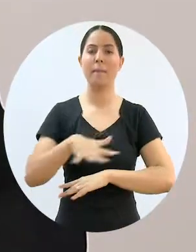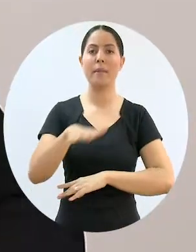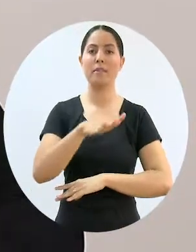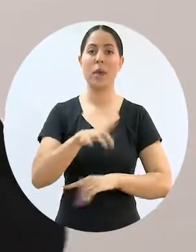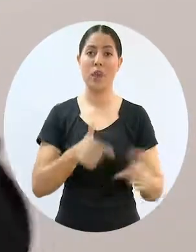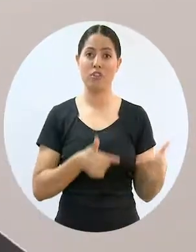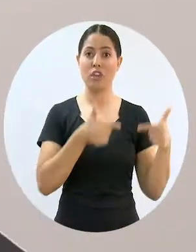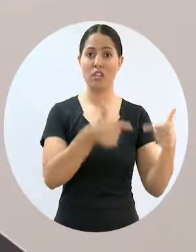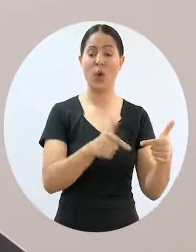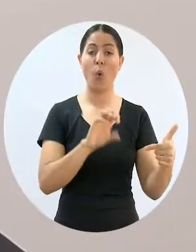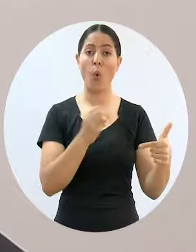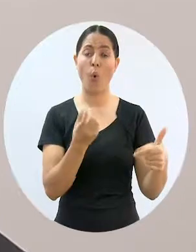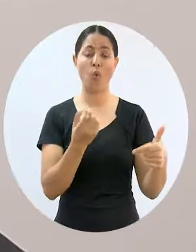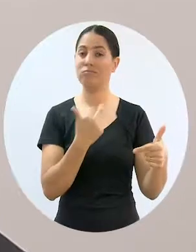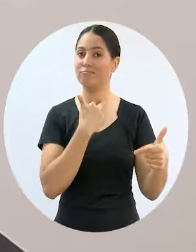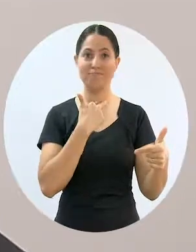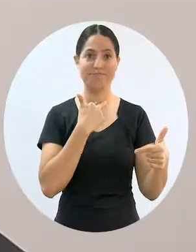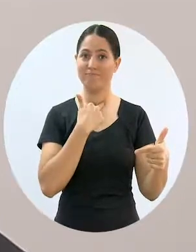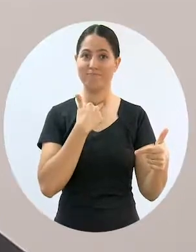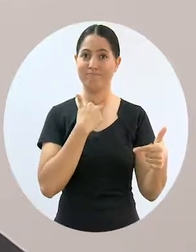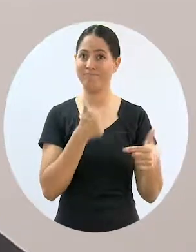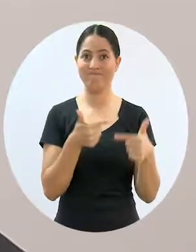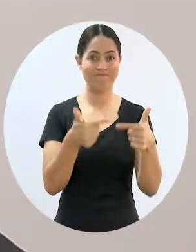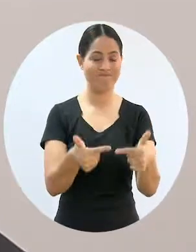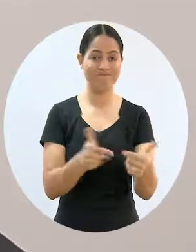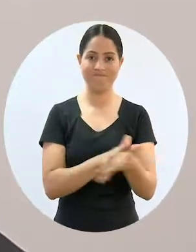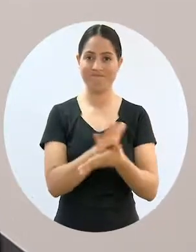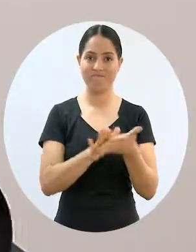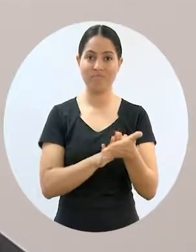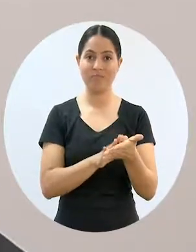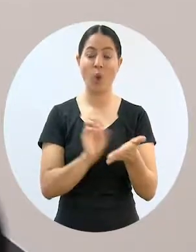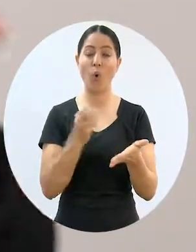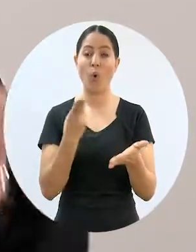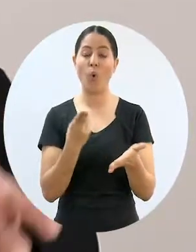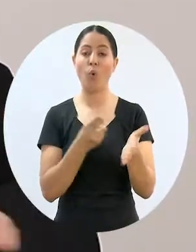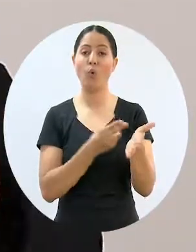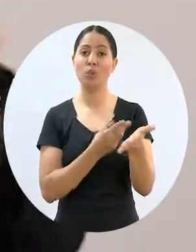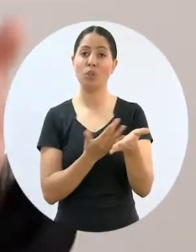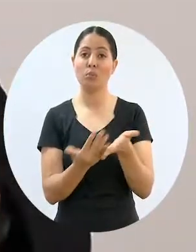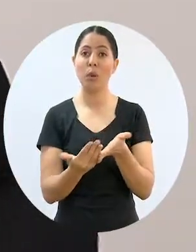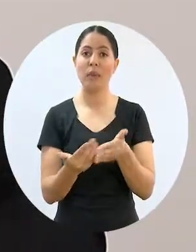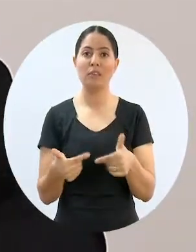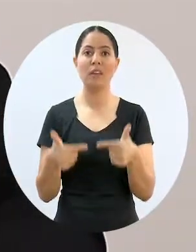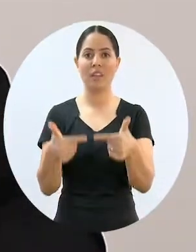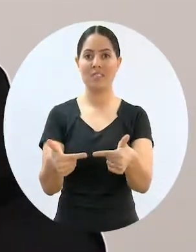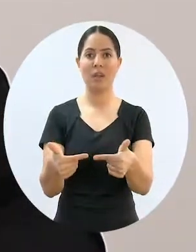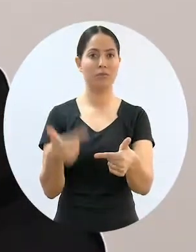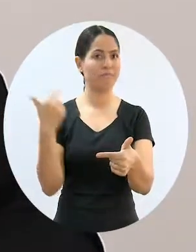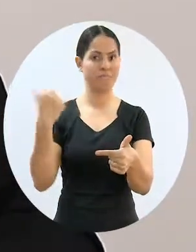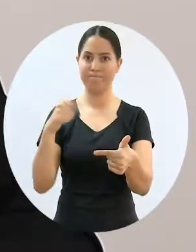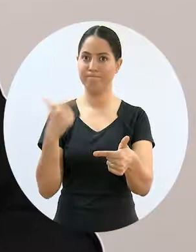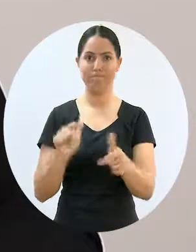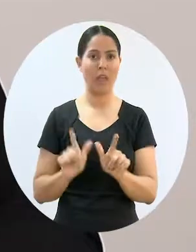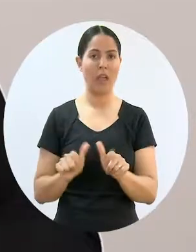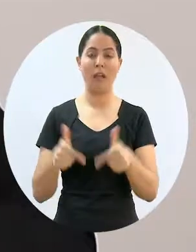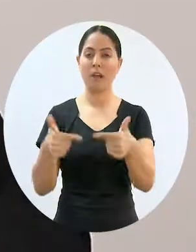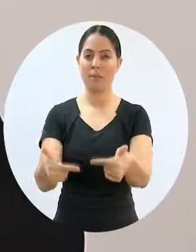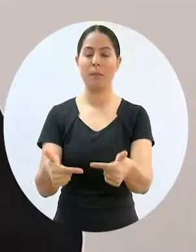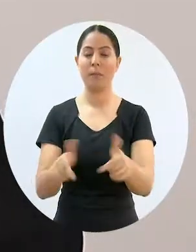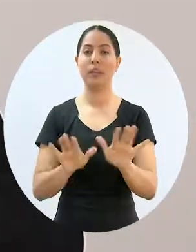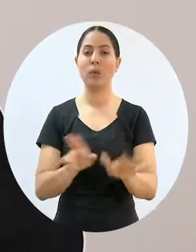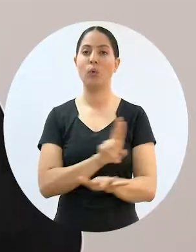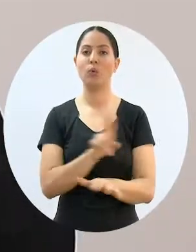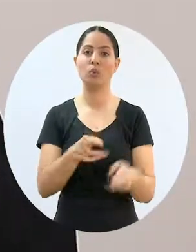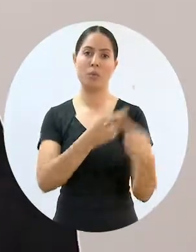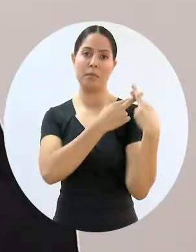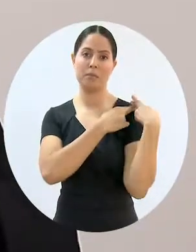faz, de quem deixou de fazer quando tinha a obrigação, de quem deixou de agir no momento em que deveria. Então, a